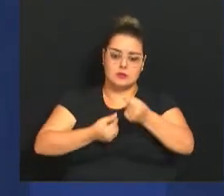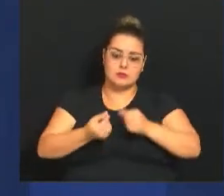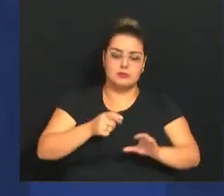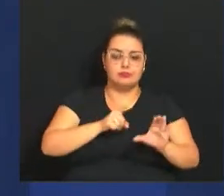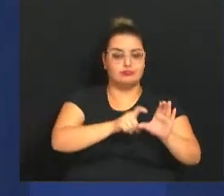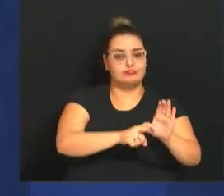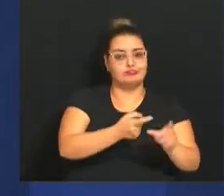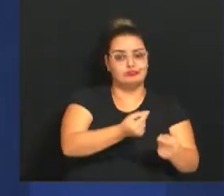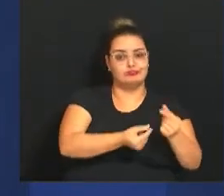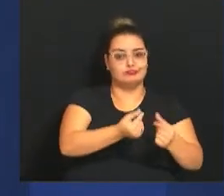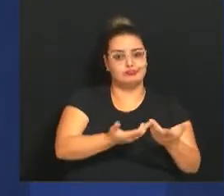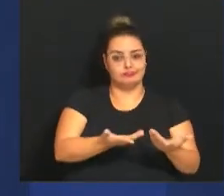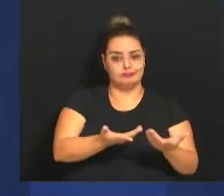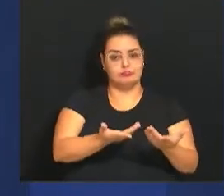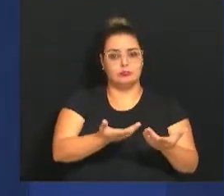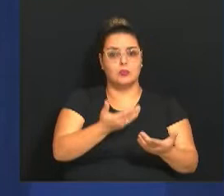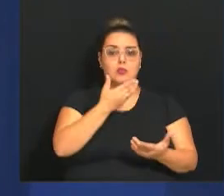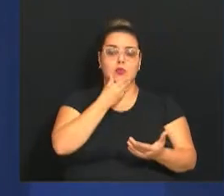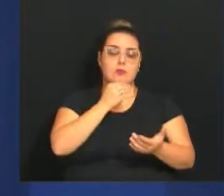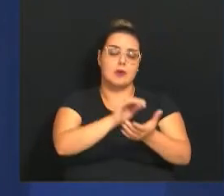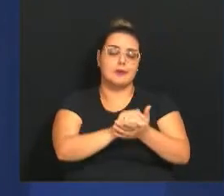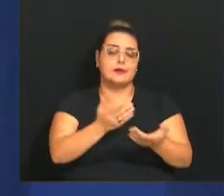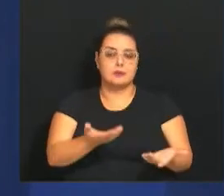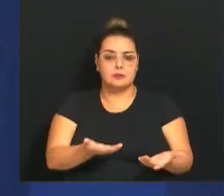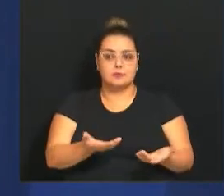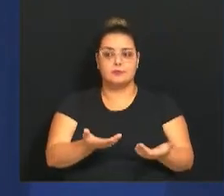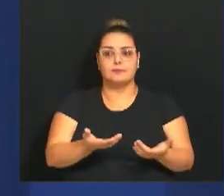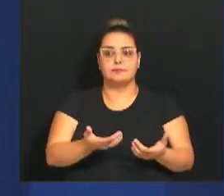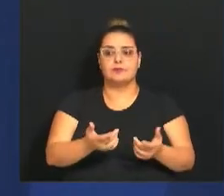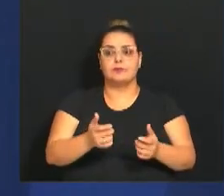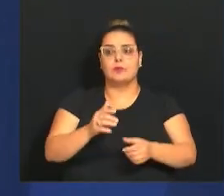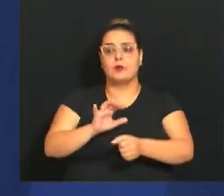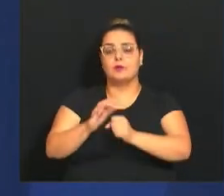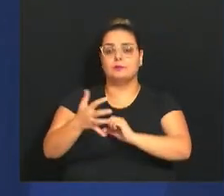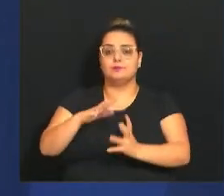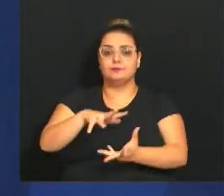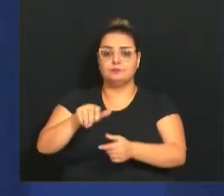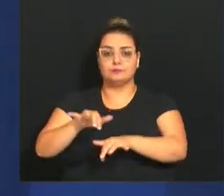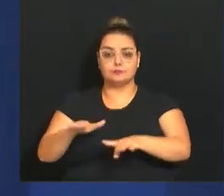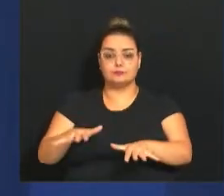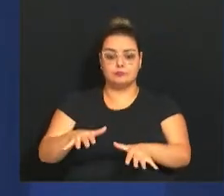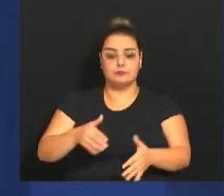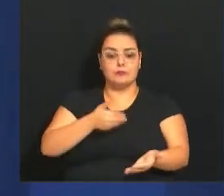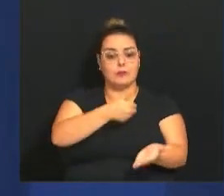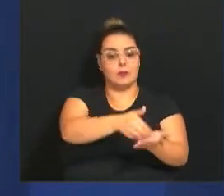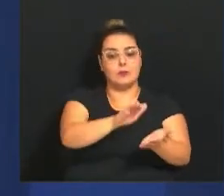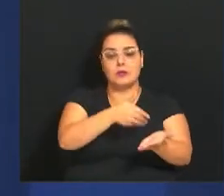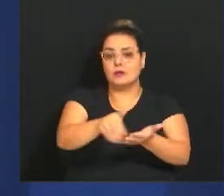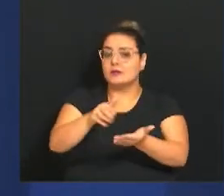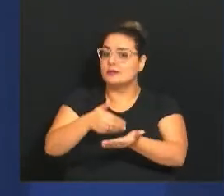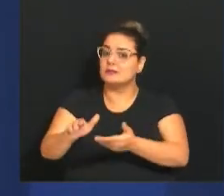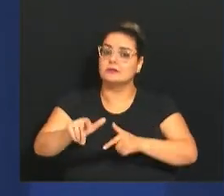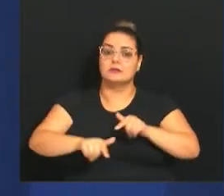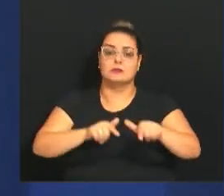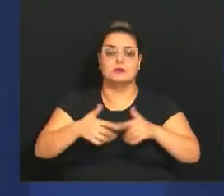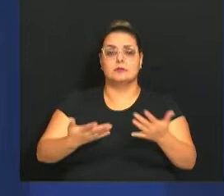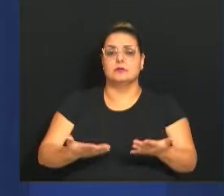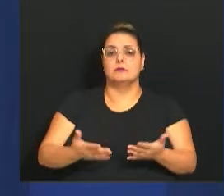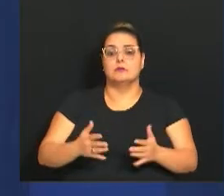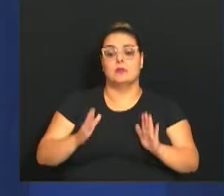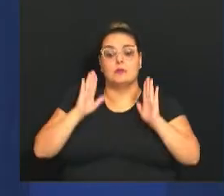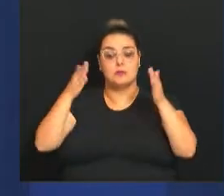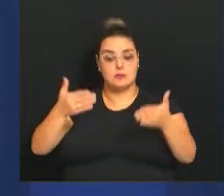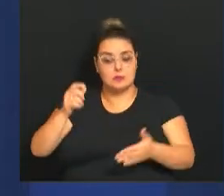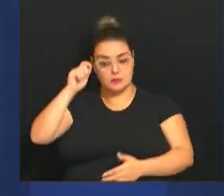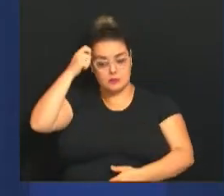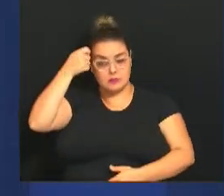A gente sabe que com a pandemia teve um aumento do desemprego, em especial entre as mulheres negras, e isso fez com que as mulheres voltassem